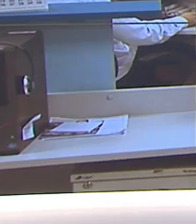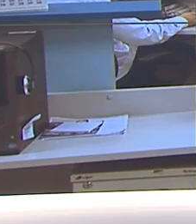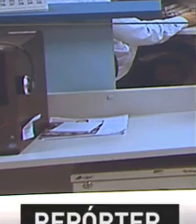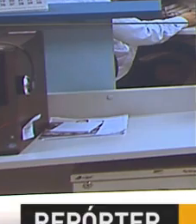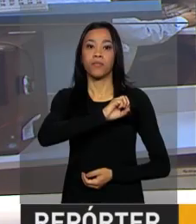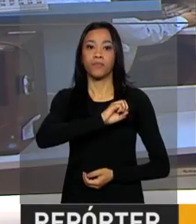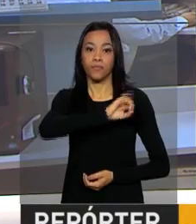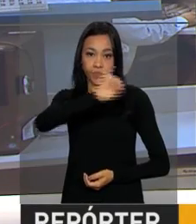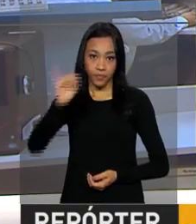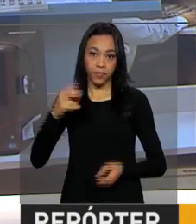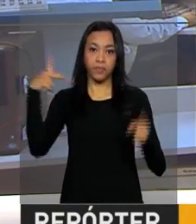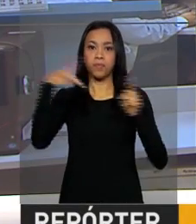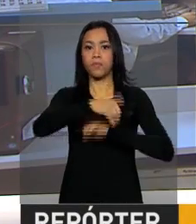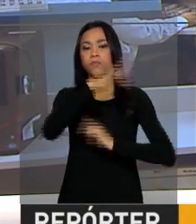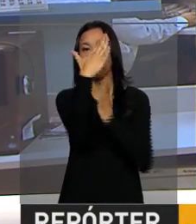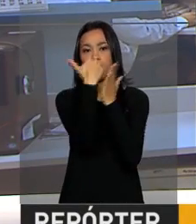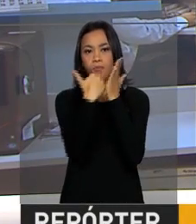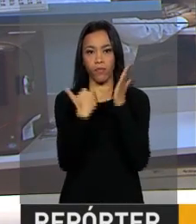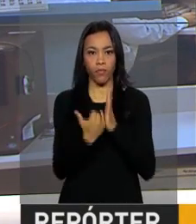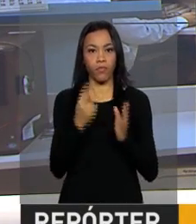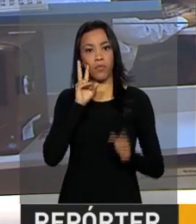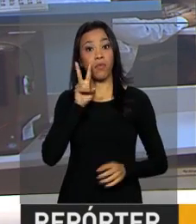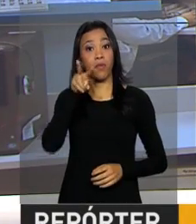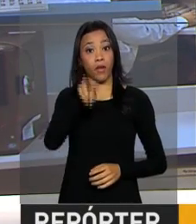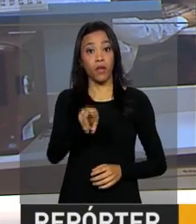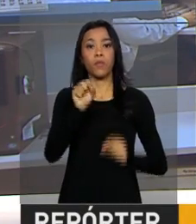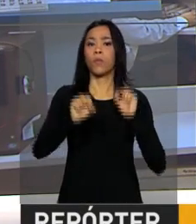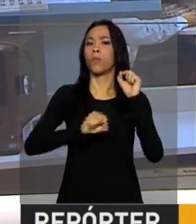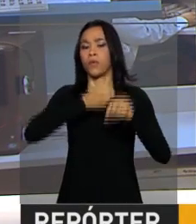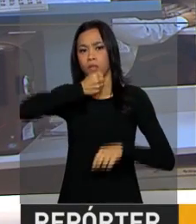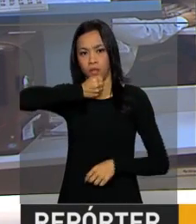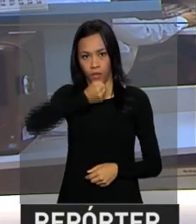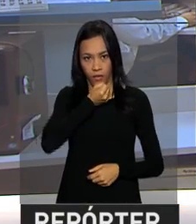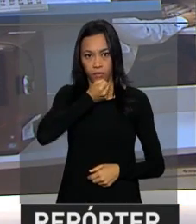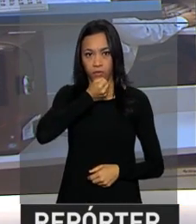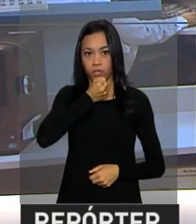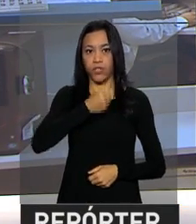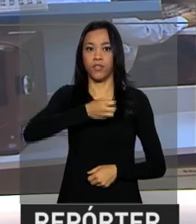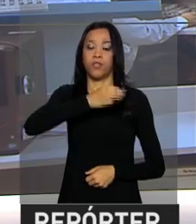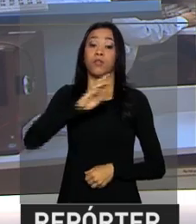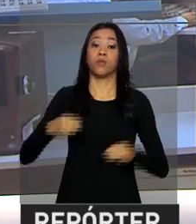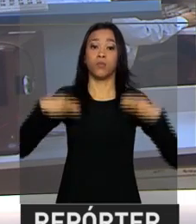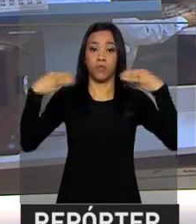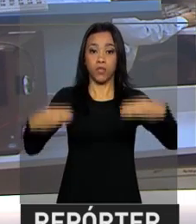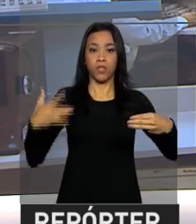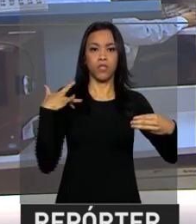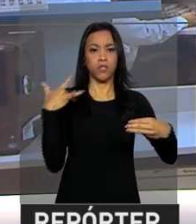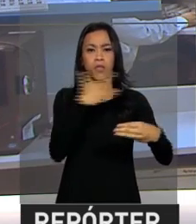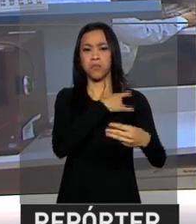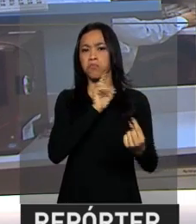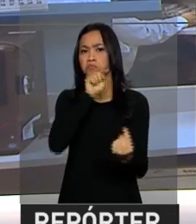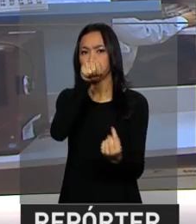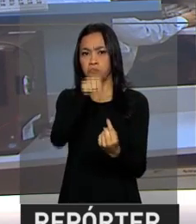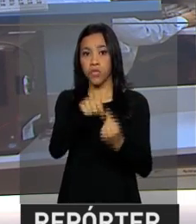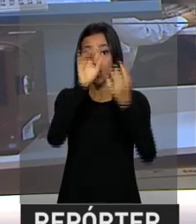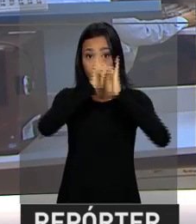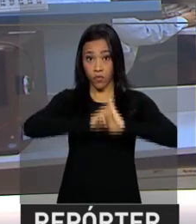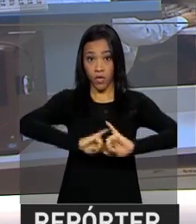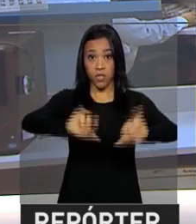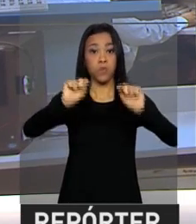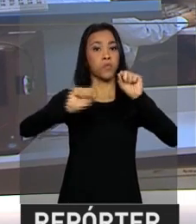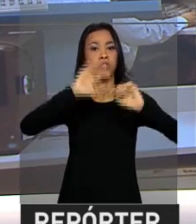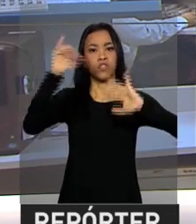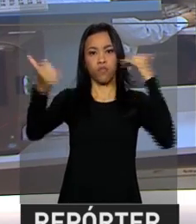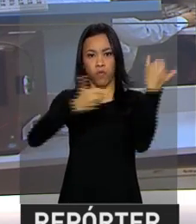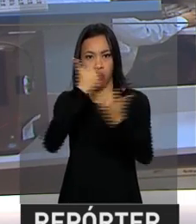Olá interrompemos nossa programação para acompanhar ao vivo entrevista coletiva do Ministério da Saúde para divulgação de dados sobre a redução